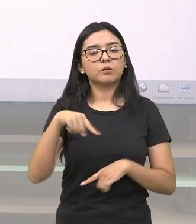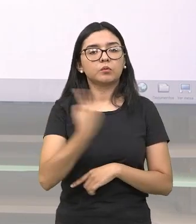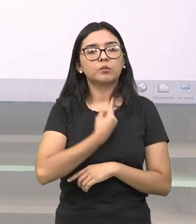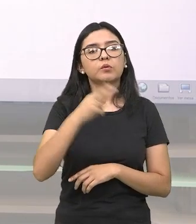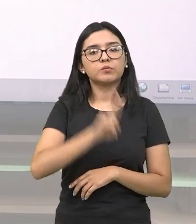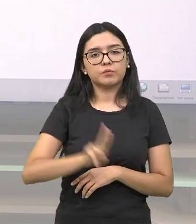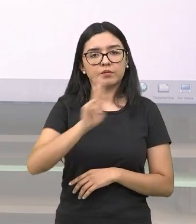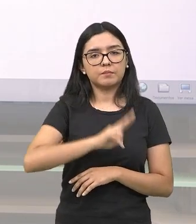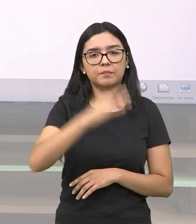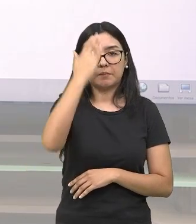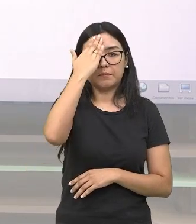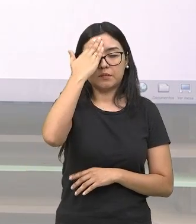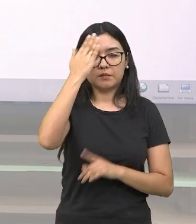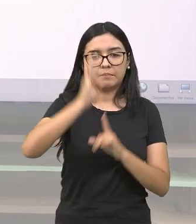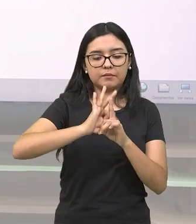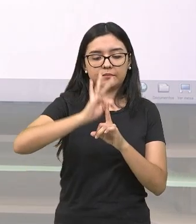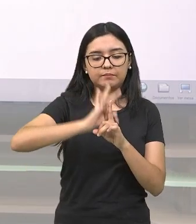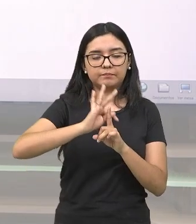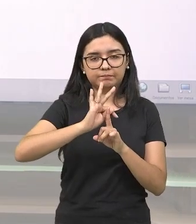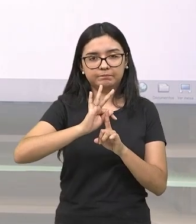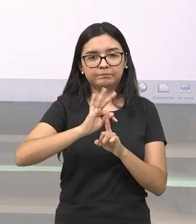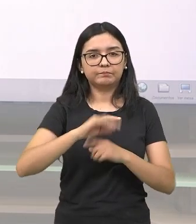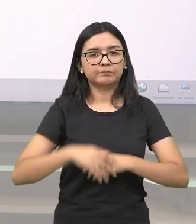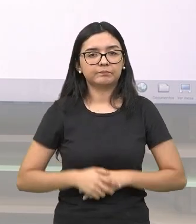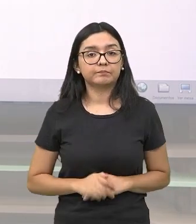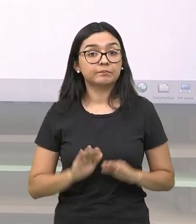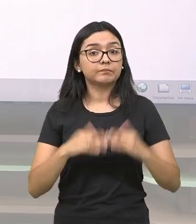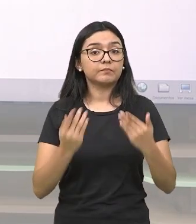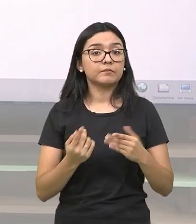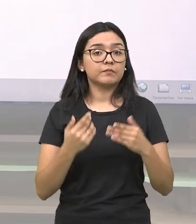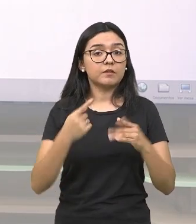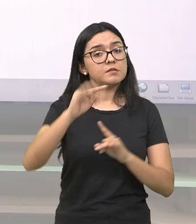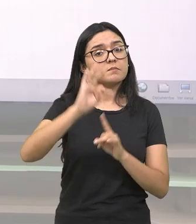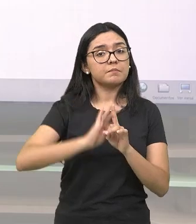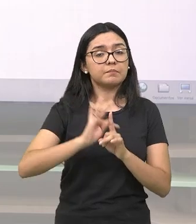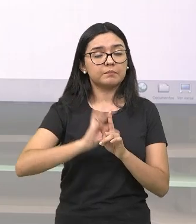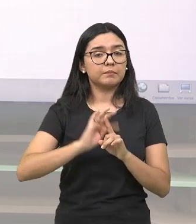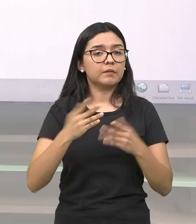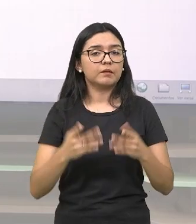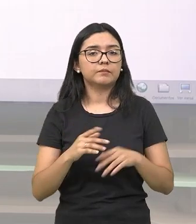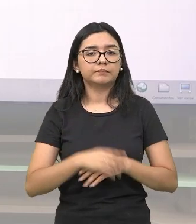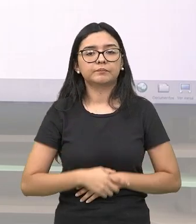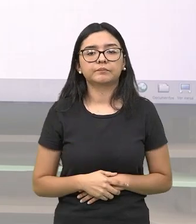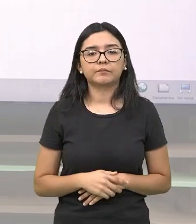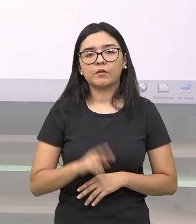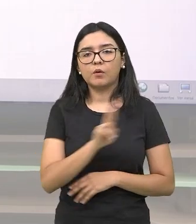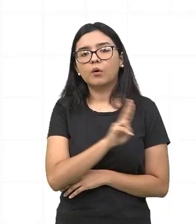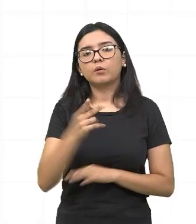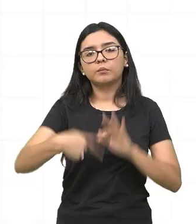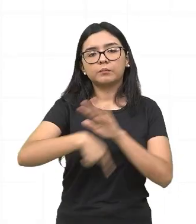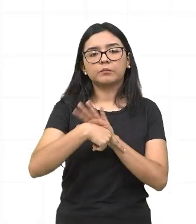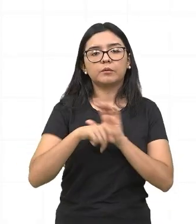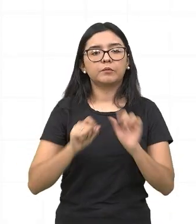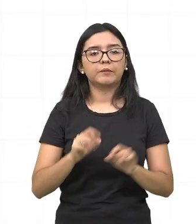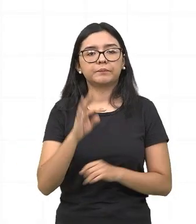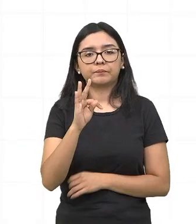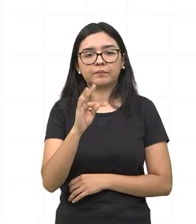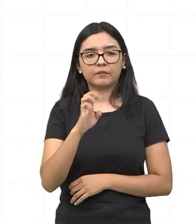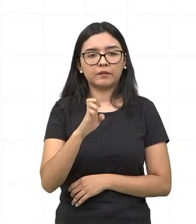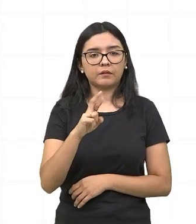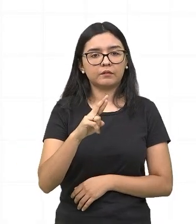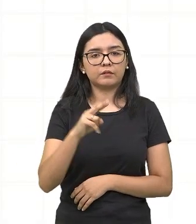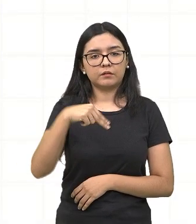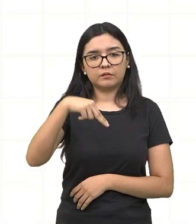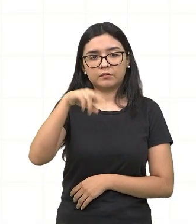utilizamos para medir temperatura. Esse instrumento nós chamamos de termômetro. Acompanhe aqui na tela.